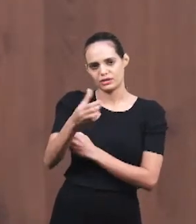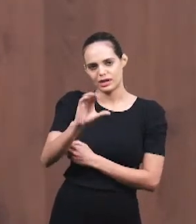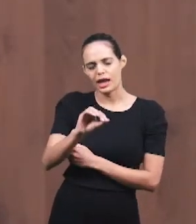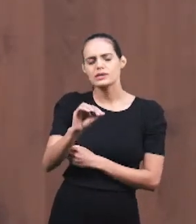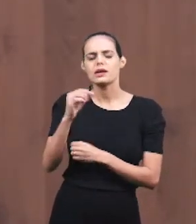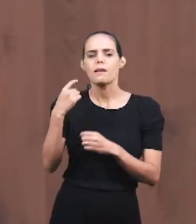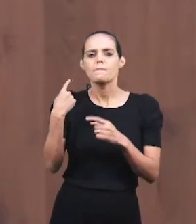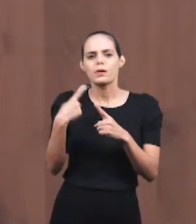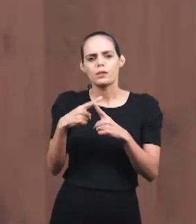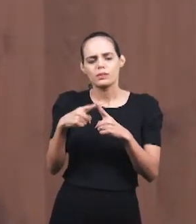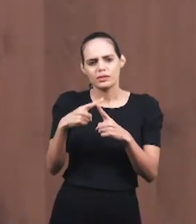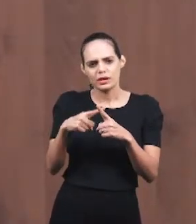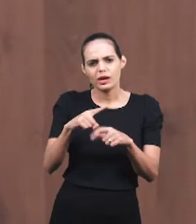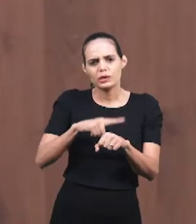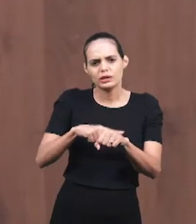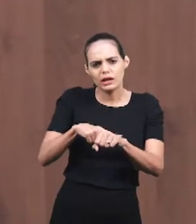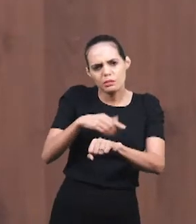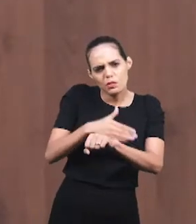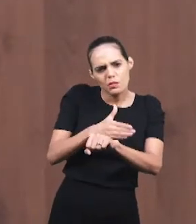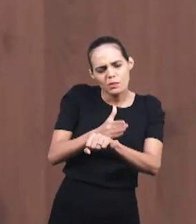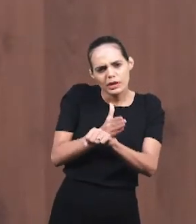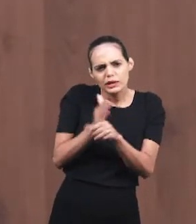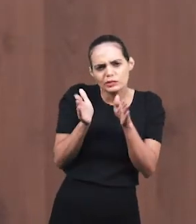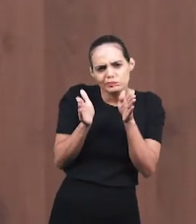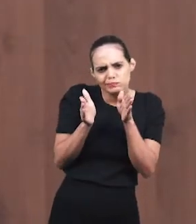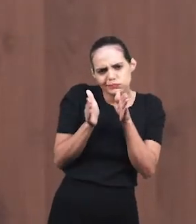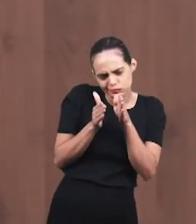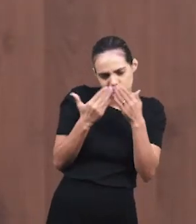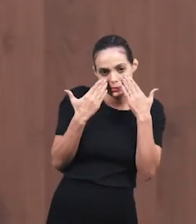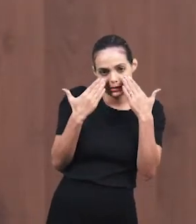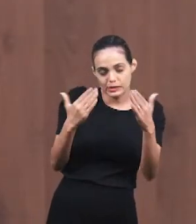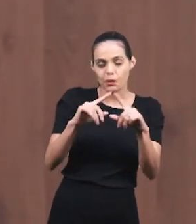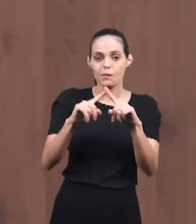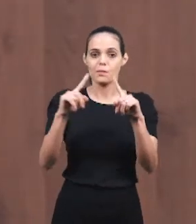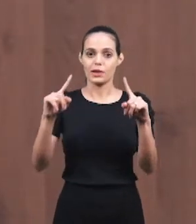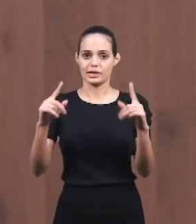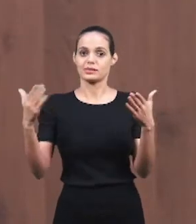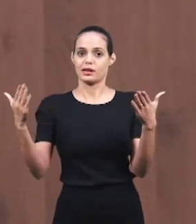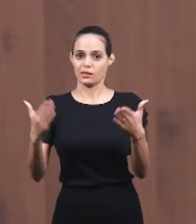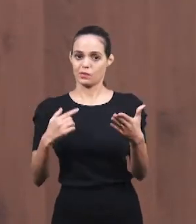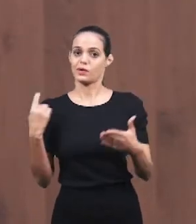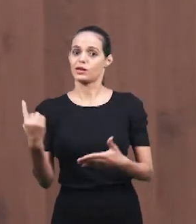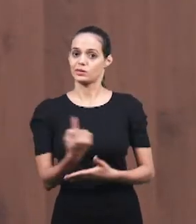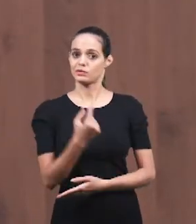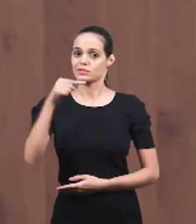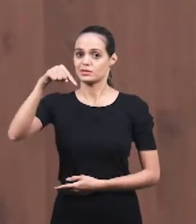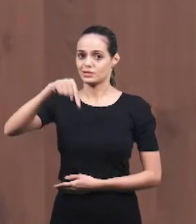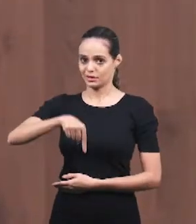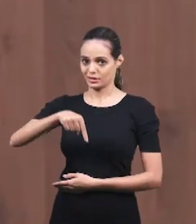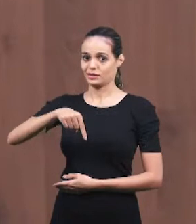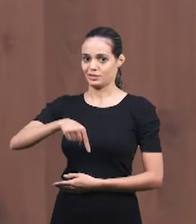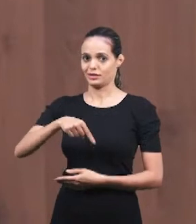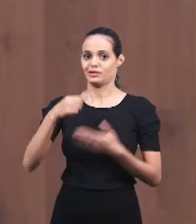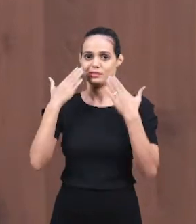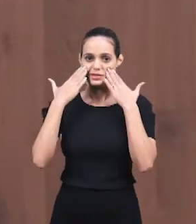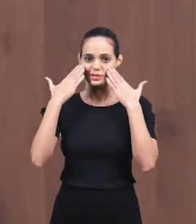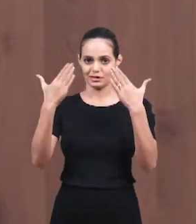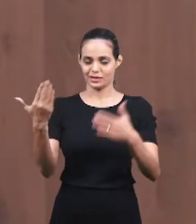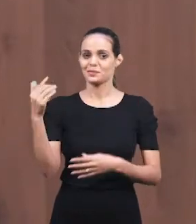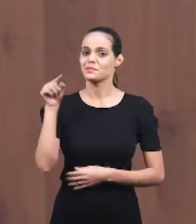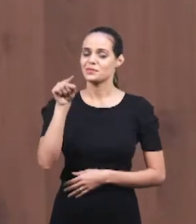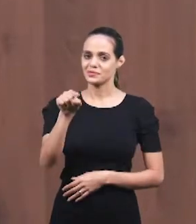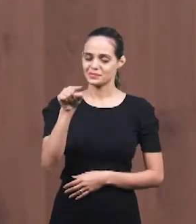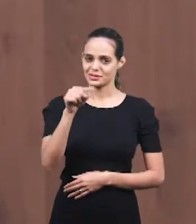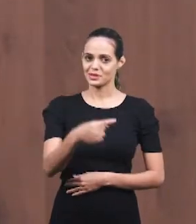curto espaço de tempo que temos para esta apresentação. Mas estamos aqui para colocar diante de você aquilo que é a